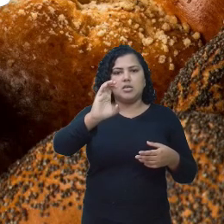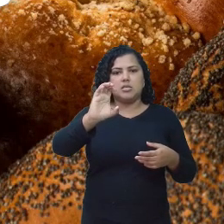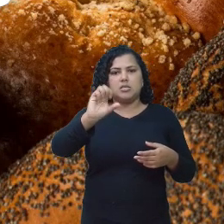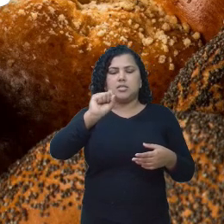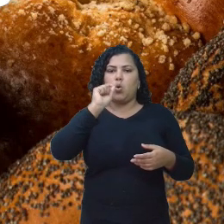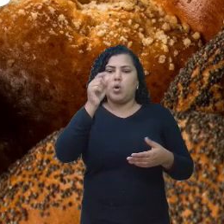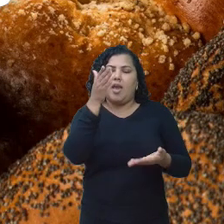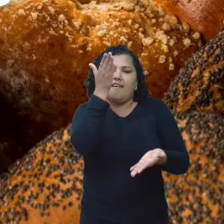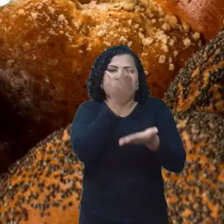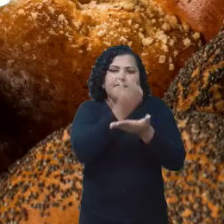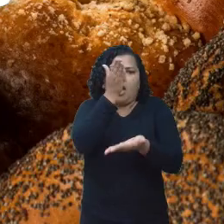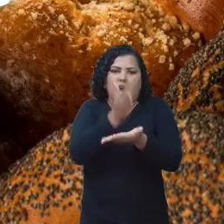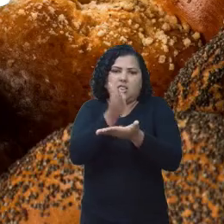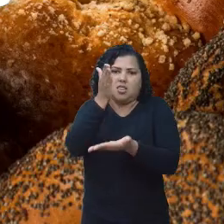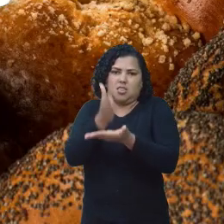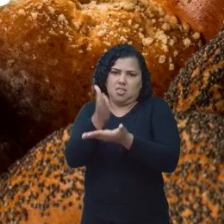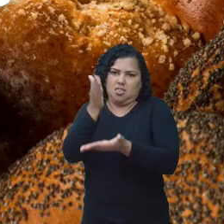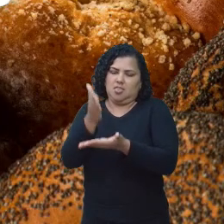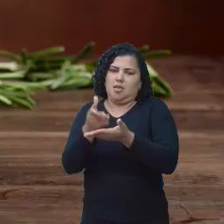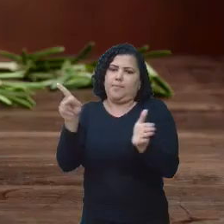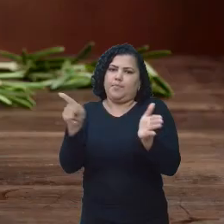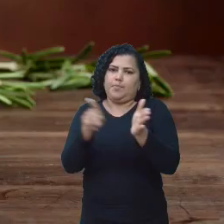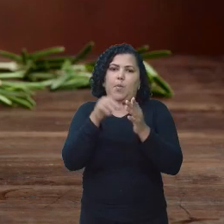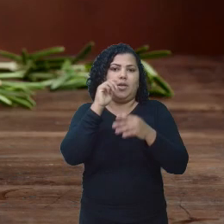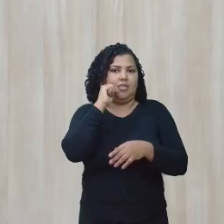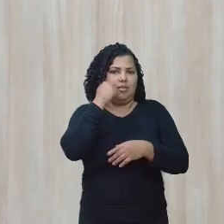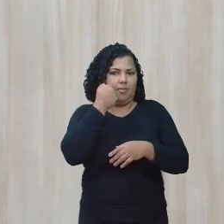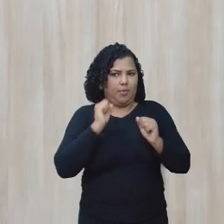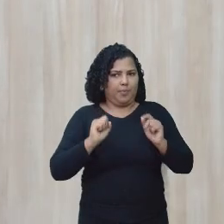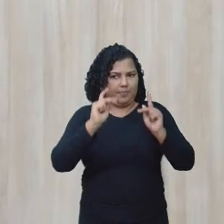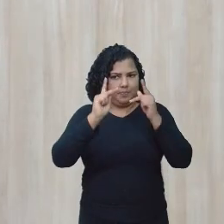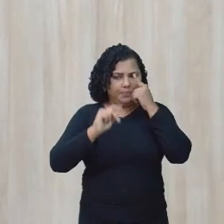bread slices, ou seja, fatias de pão, certo?